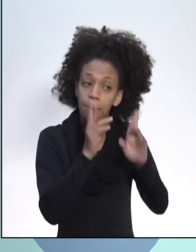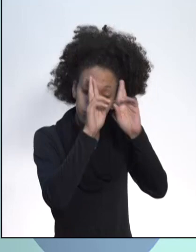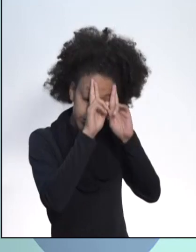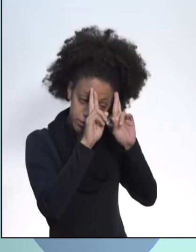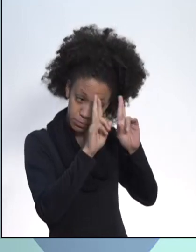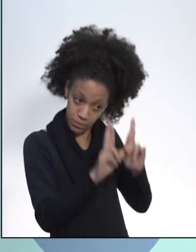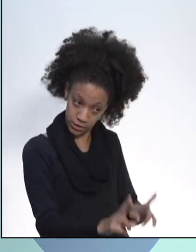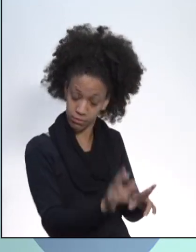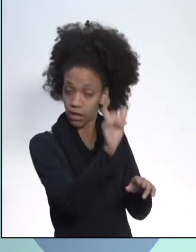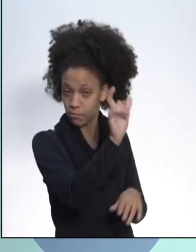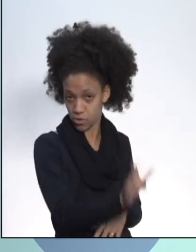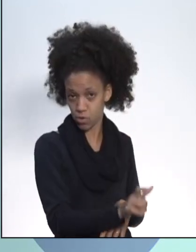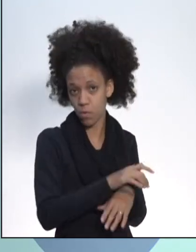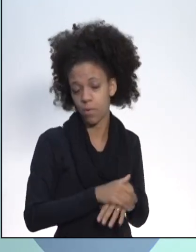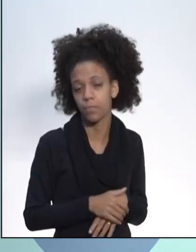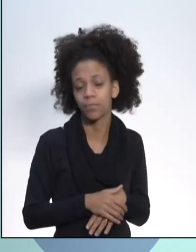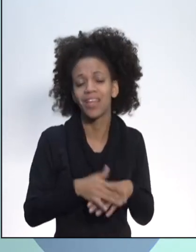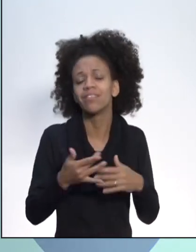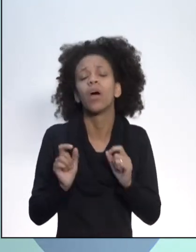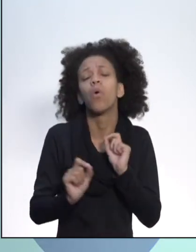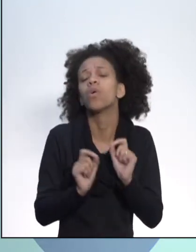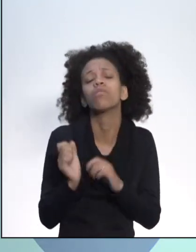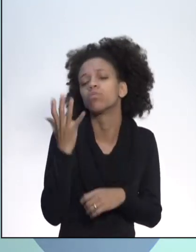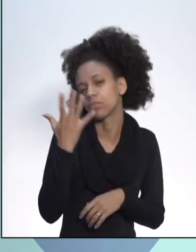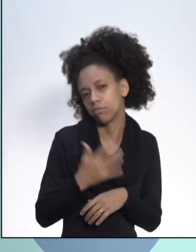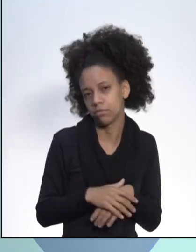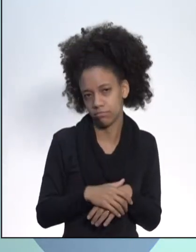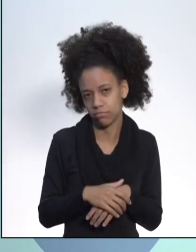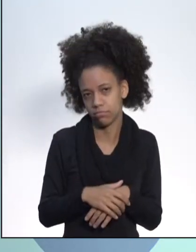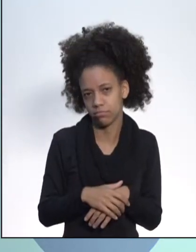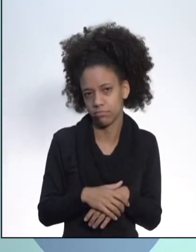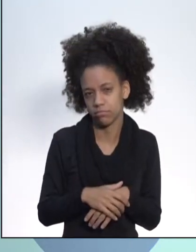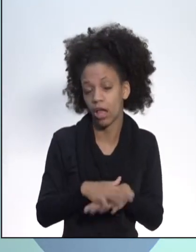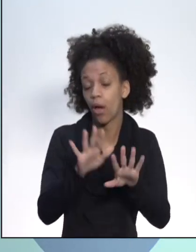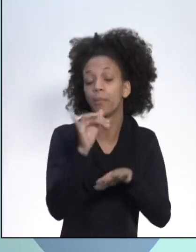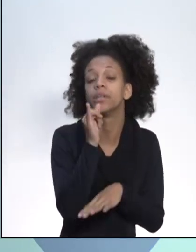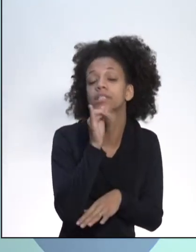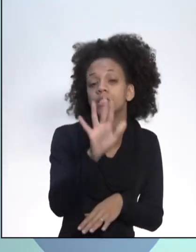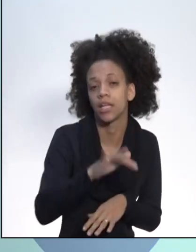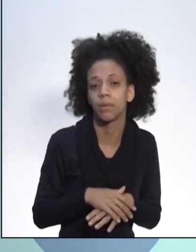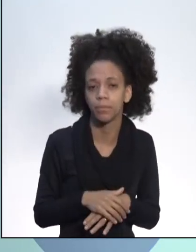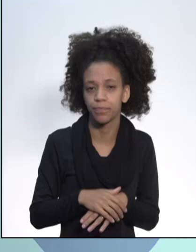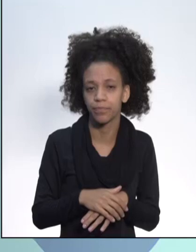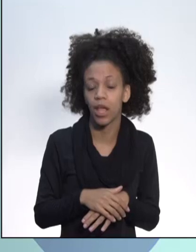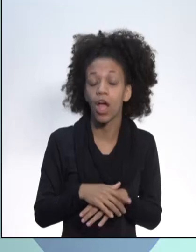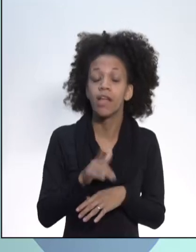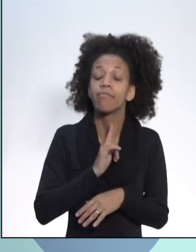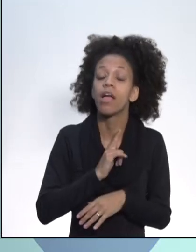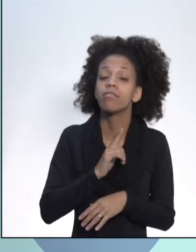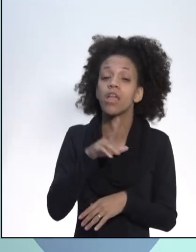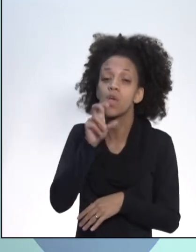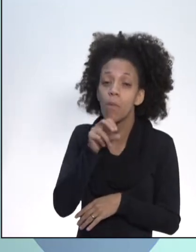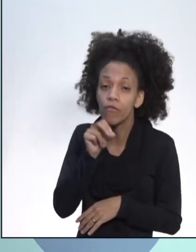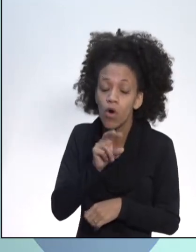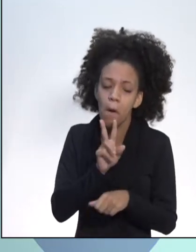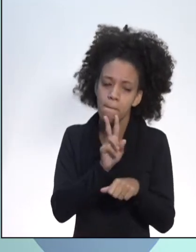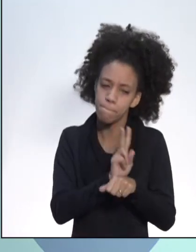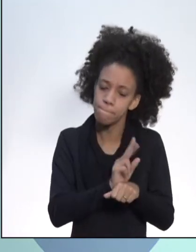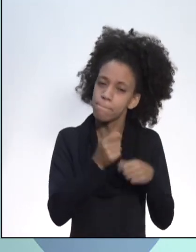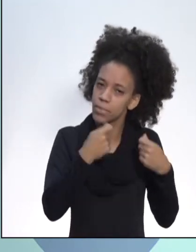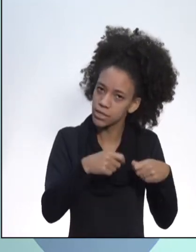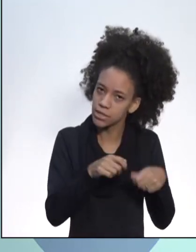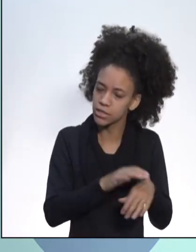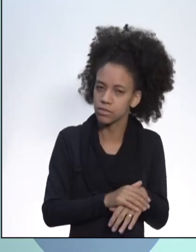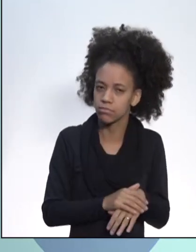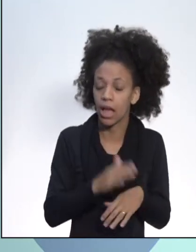essa pessoa. Então, o que que acontece? Por exemplo, você tem um avô que você precisa cuidar. A gente